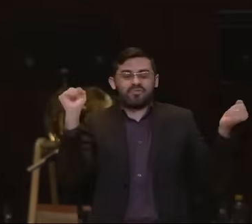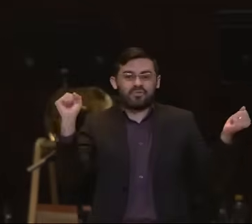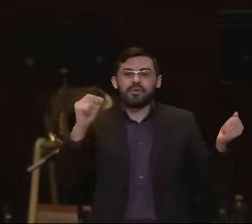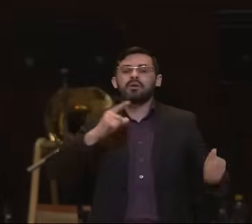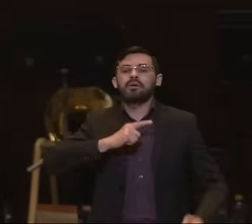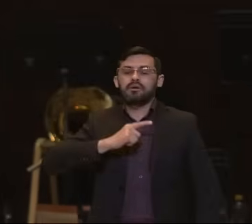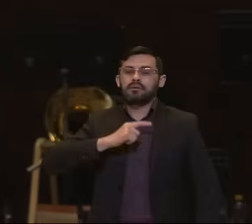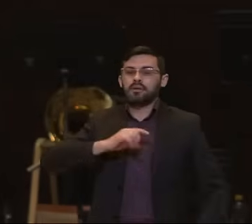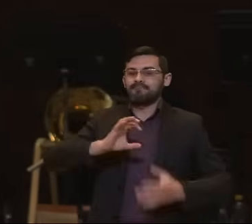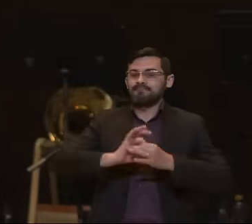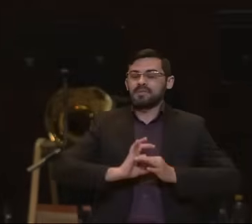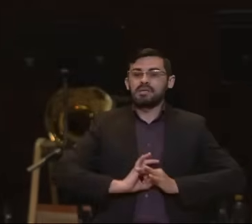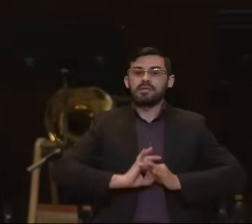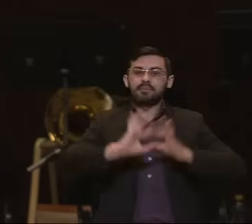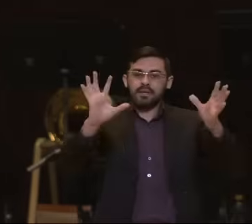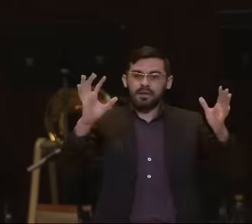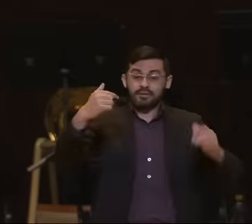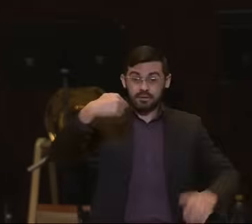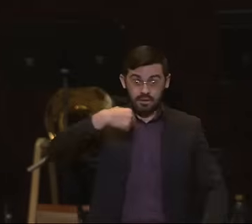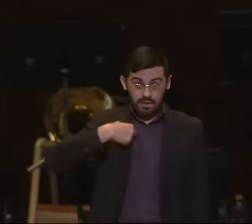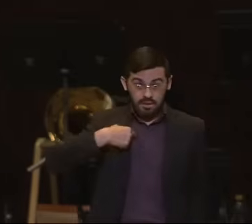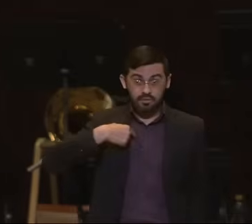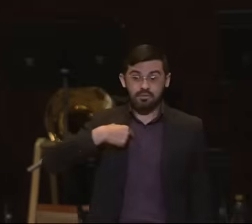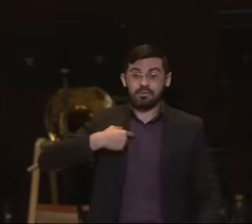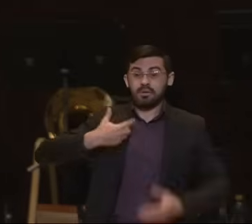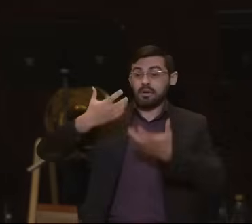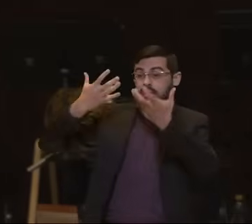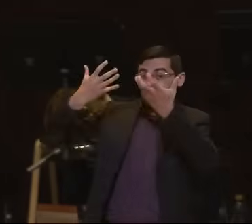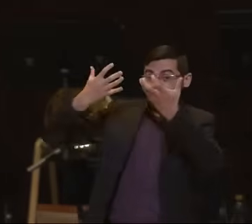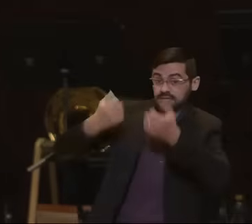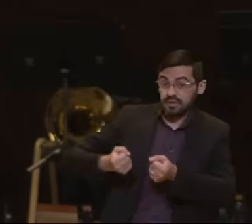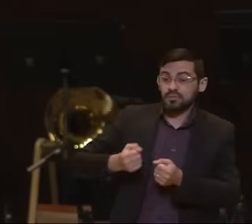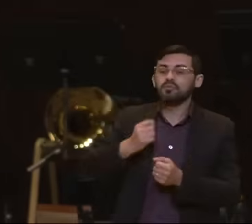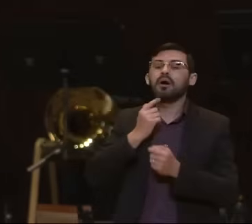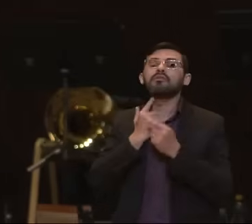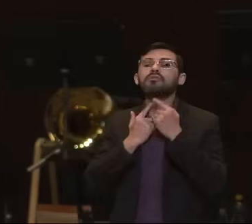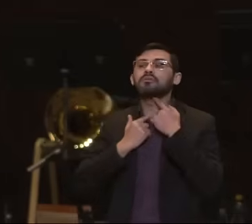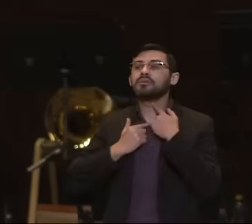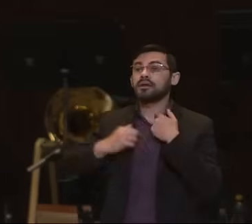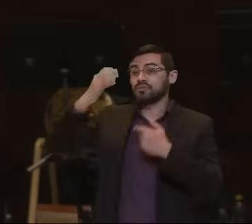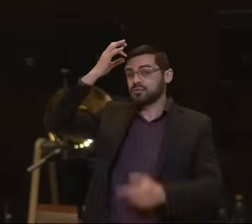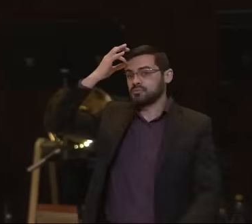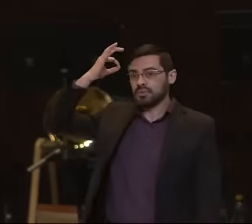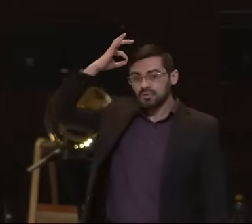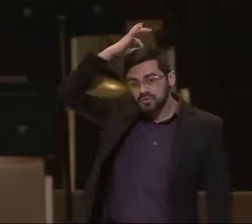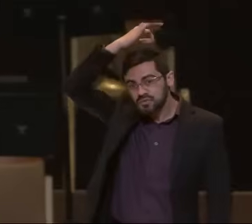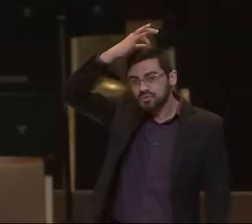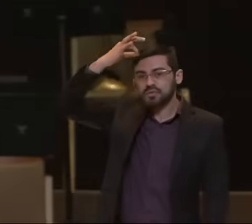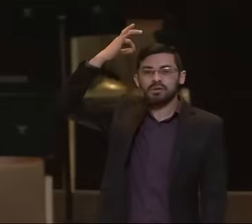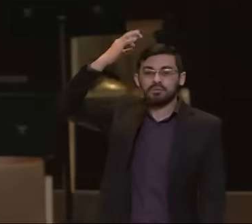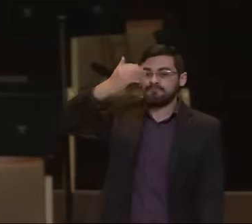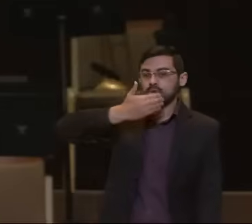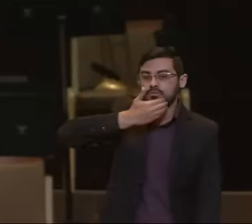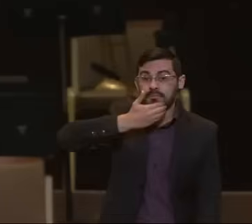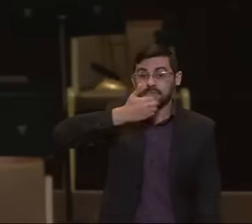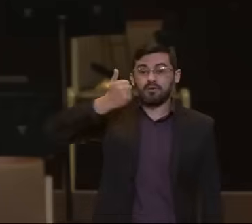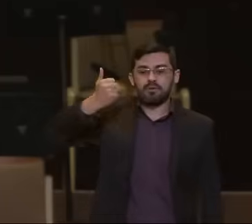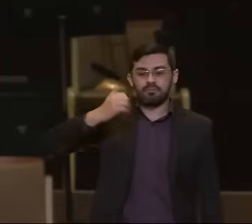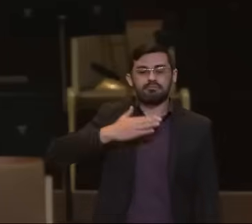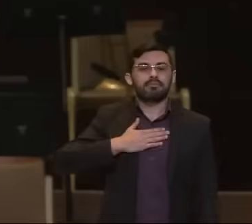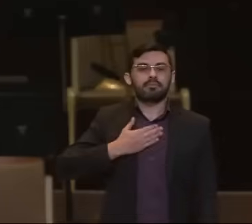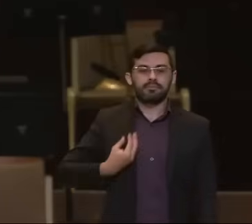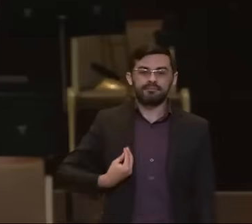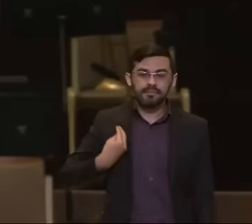tenha liberdade de dizer: eu aceito a vontade do Espírito como a melhor para a